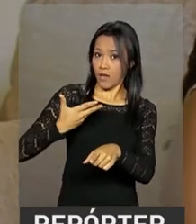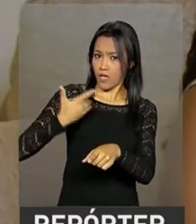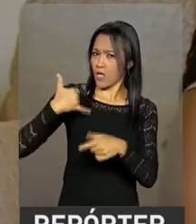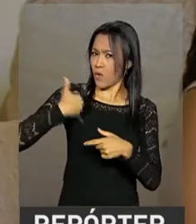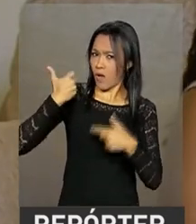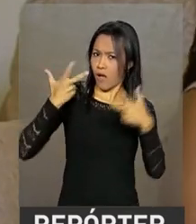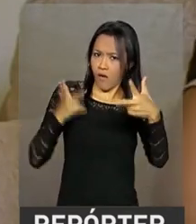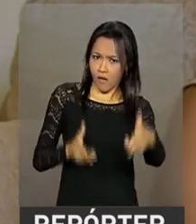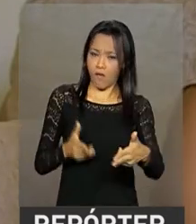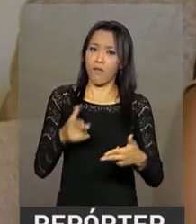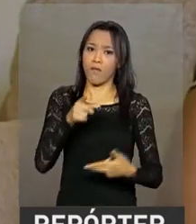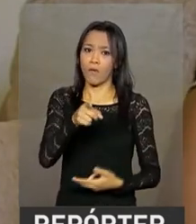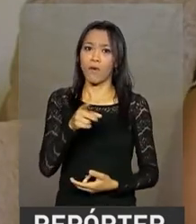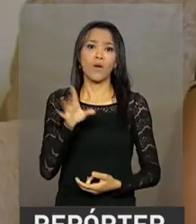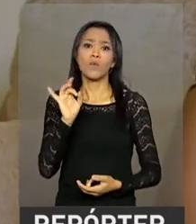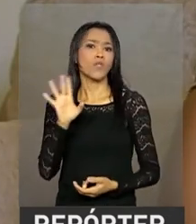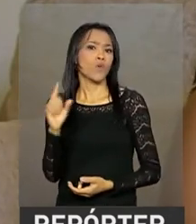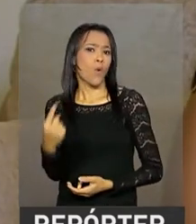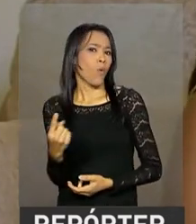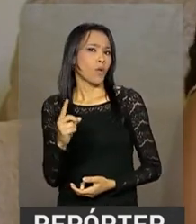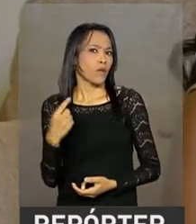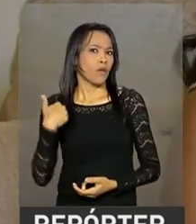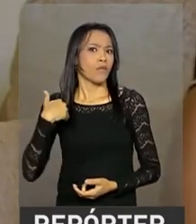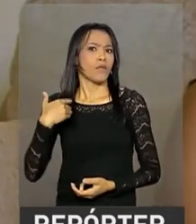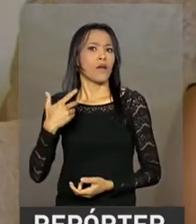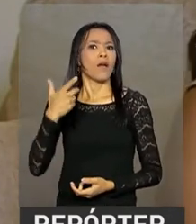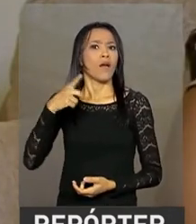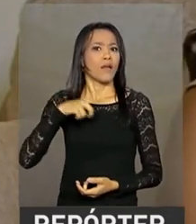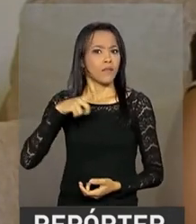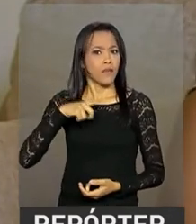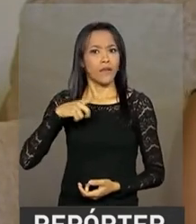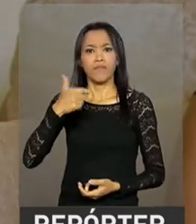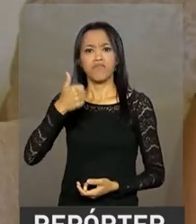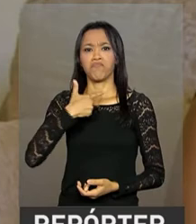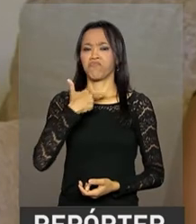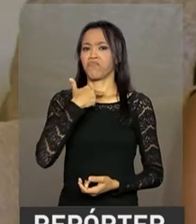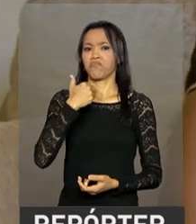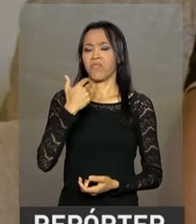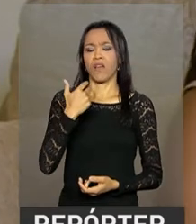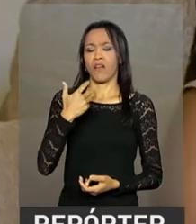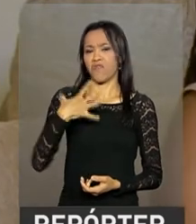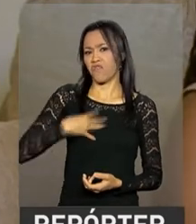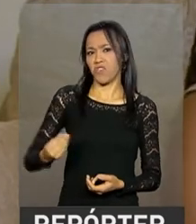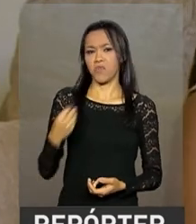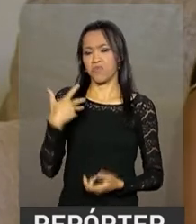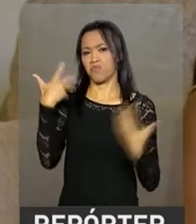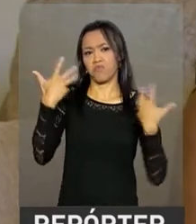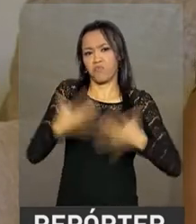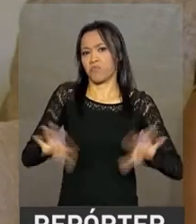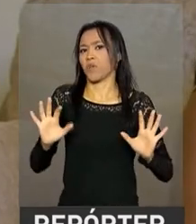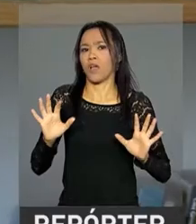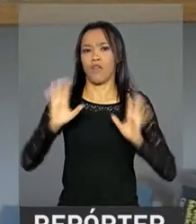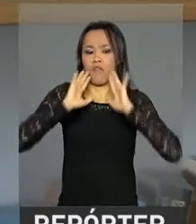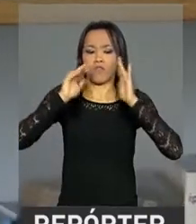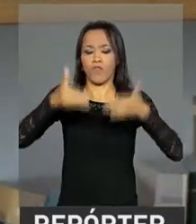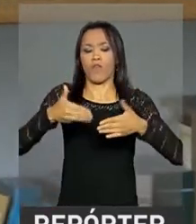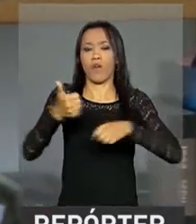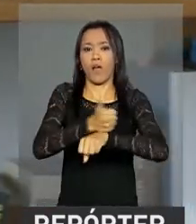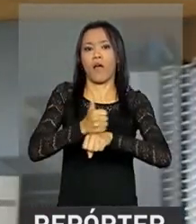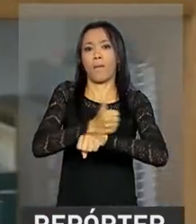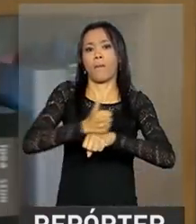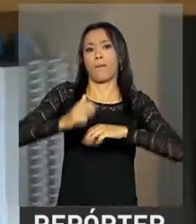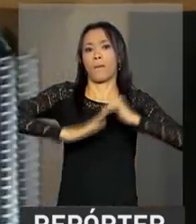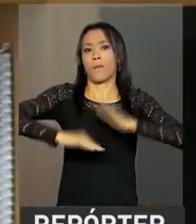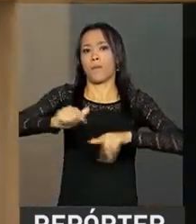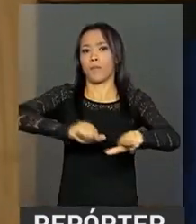eu, que não é uma só não, mais de uma que optaram por não ter filhos. Elas optaram pela vida profissional. Para a